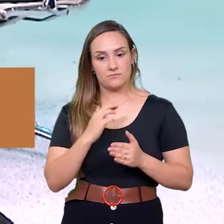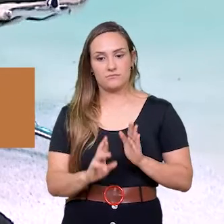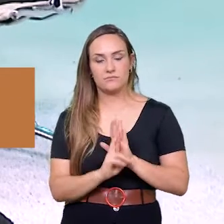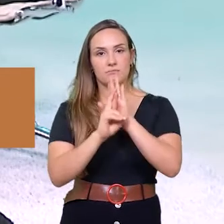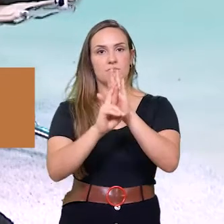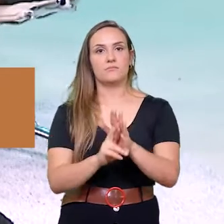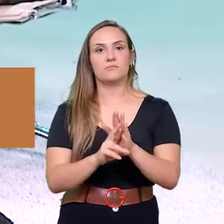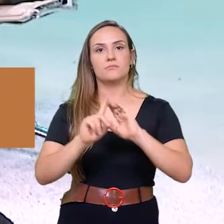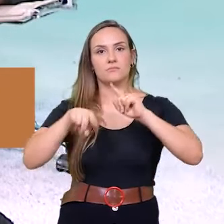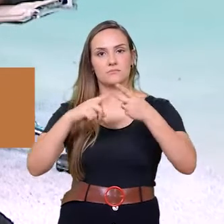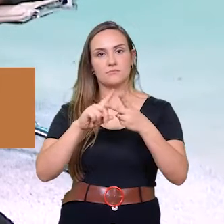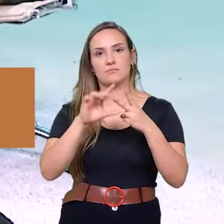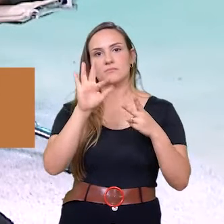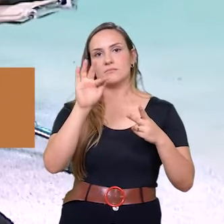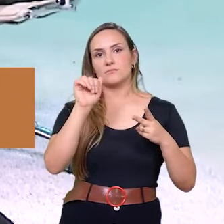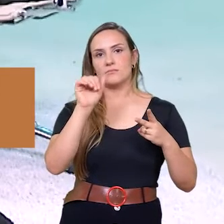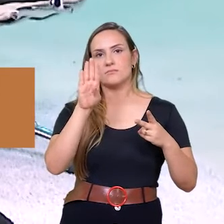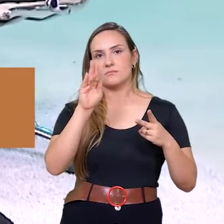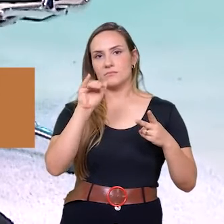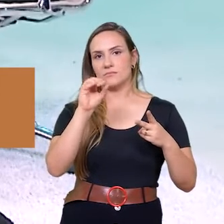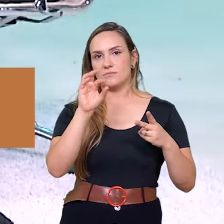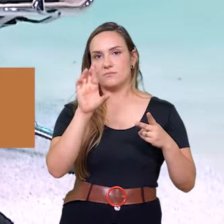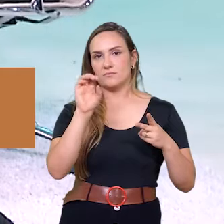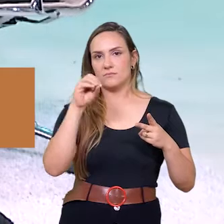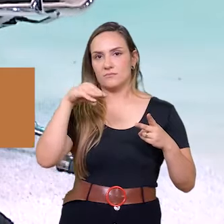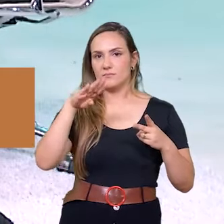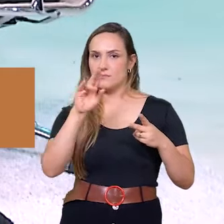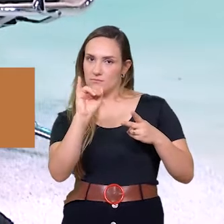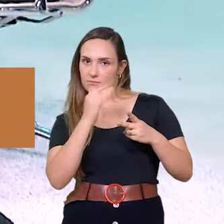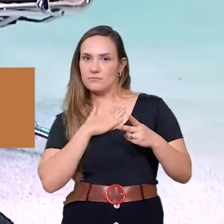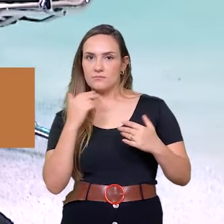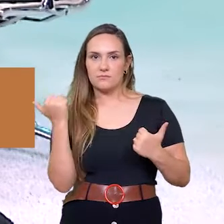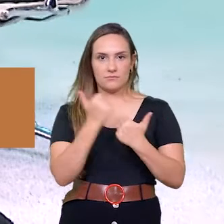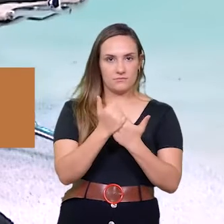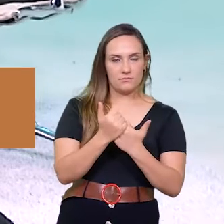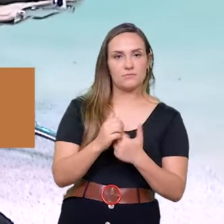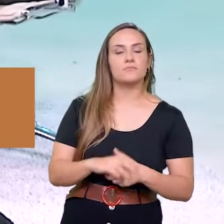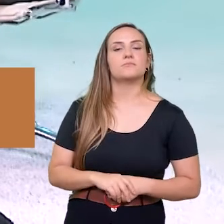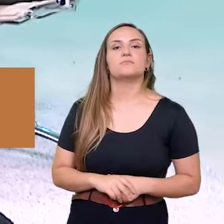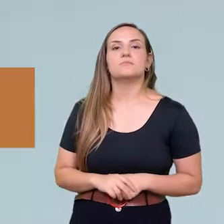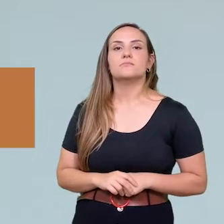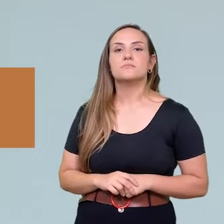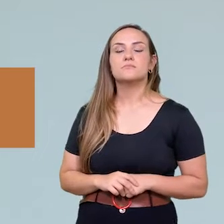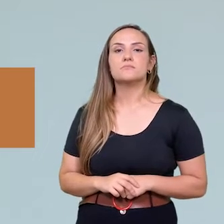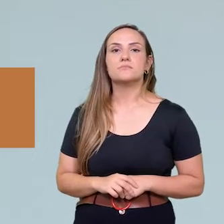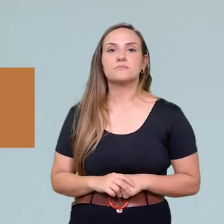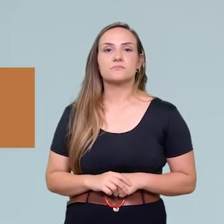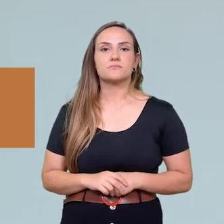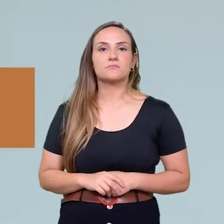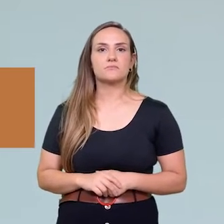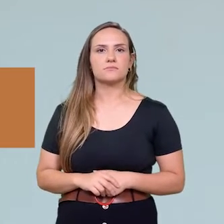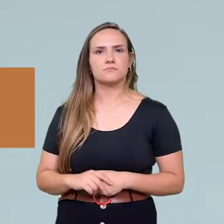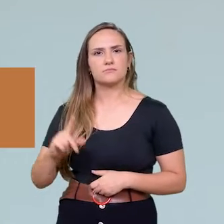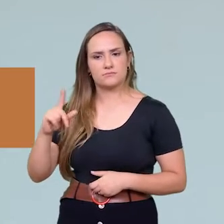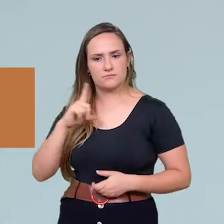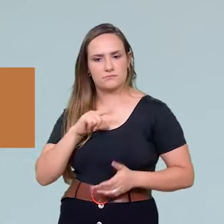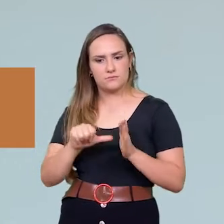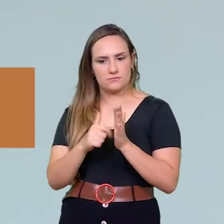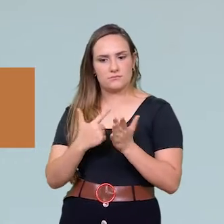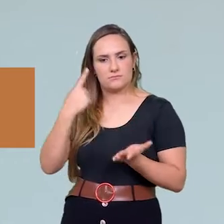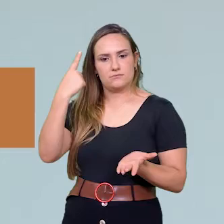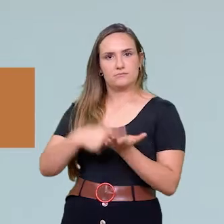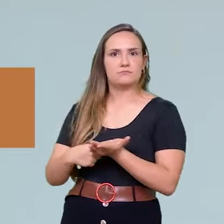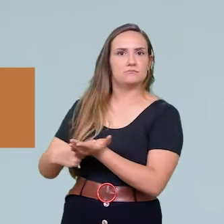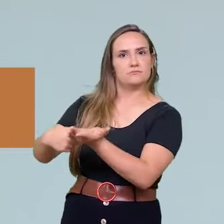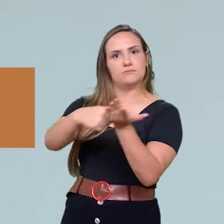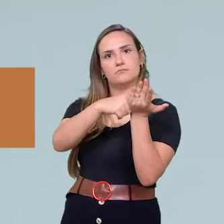a titular, o Dr. Fábio Rombi é o meu suplente. E esse encontro que aconteceu foi um evento